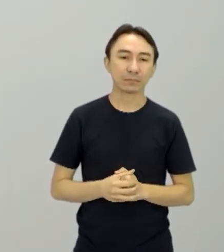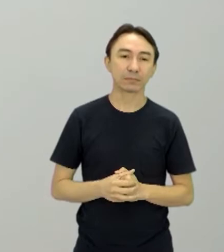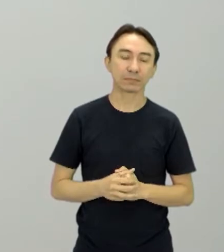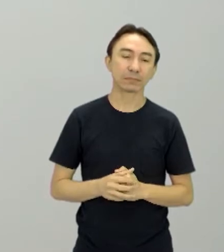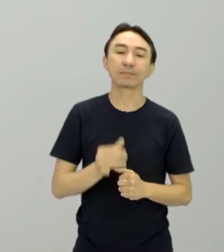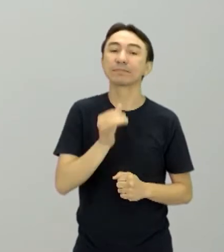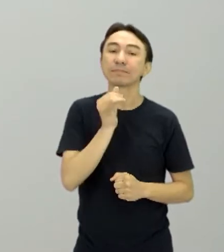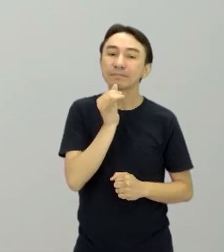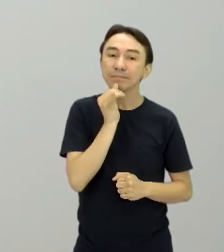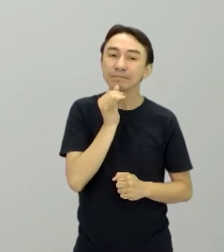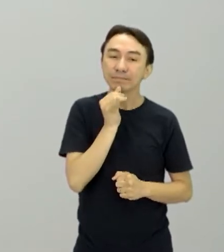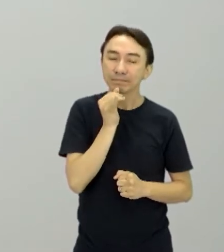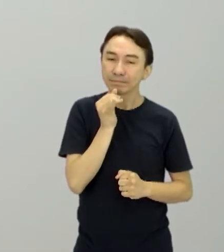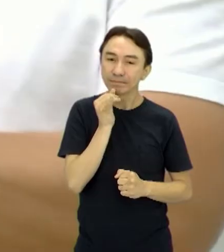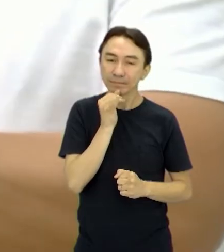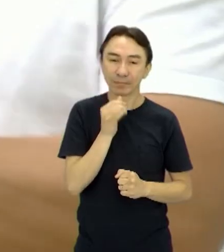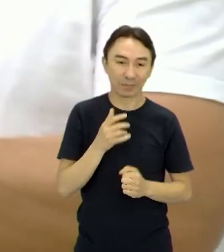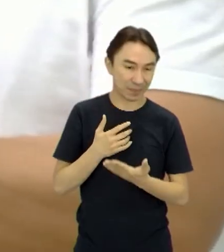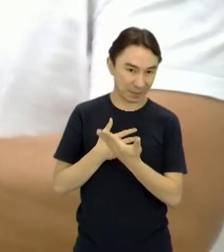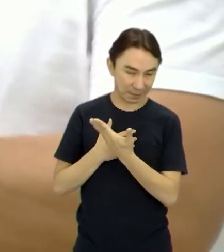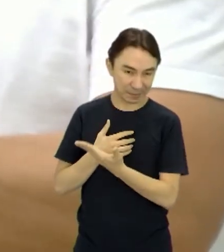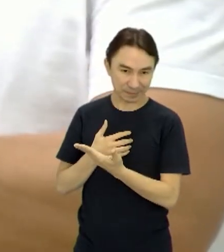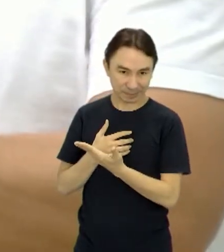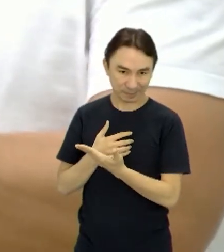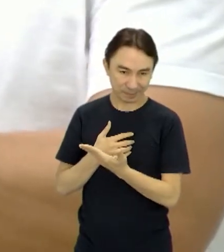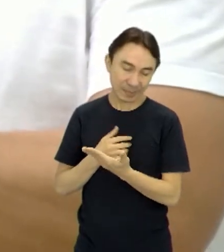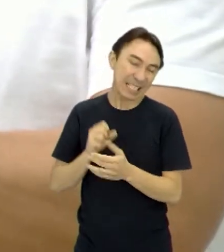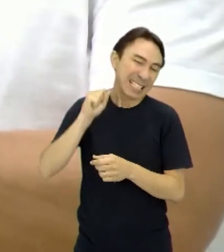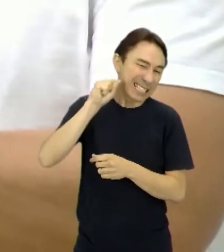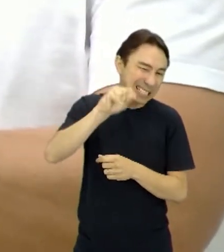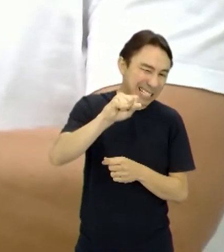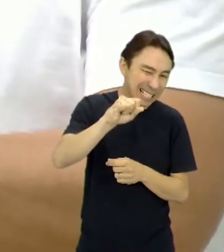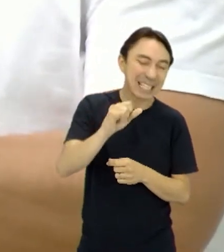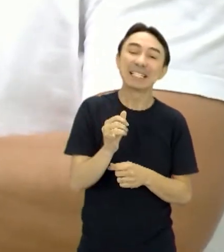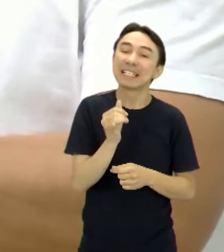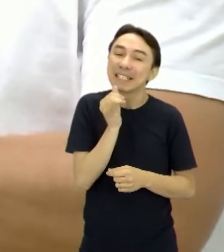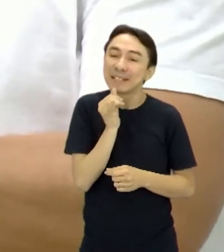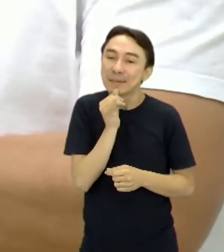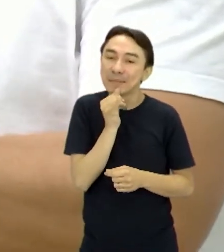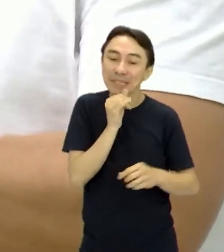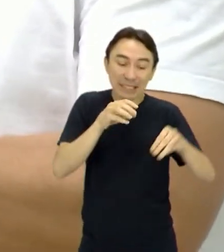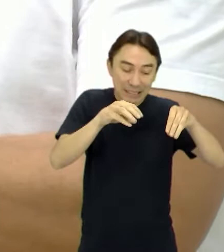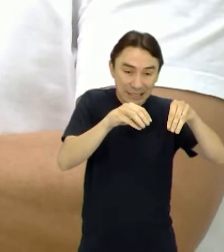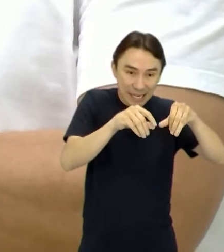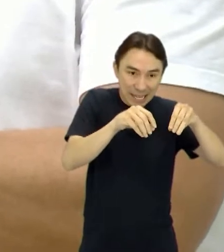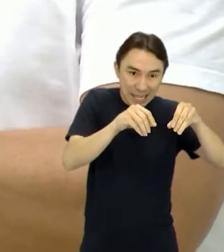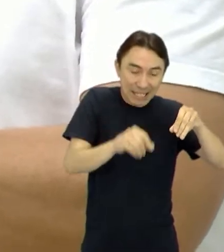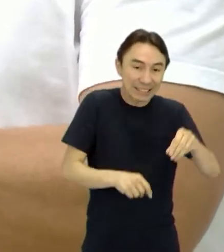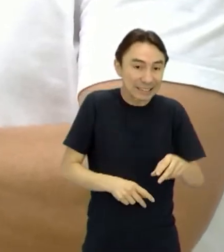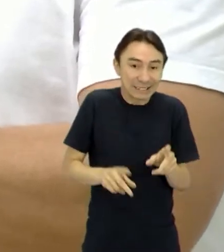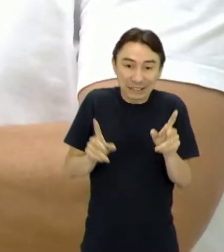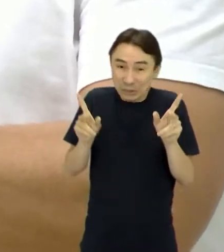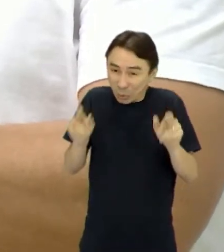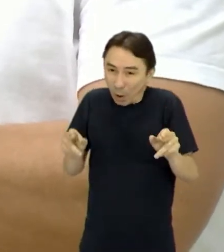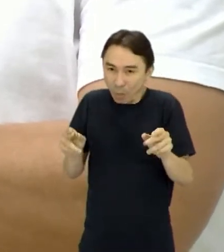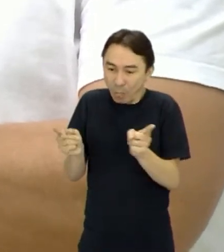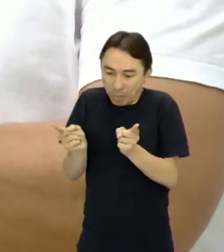fosse do tamanho dessa esfera aqui de isopor, aliás, se ela fosse esférica, né, Djô? Sim.